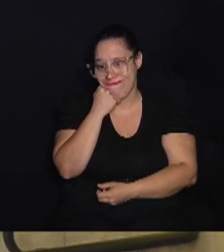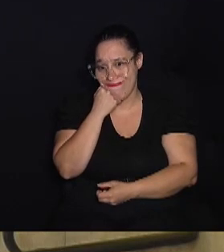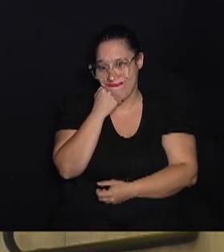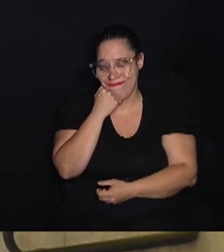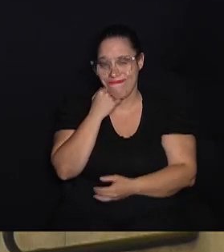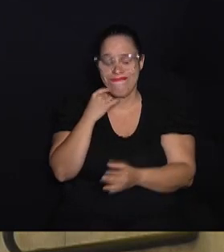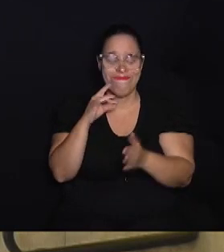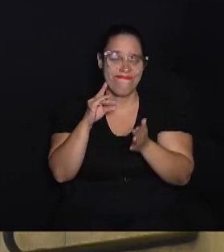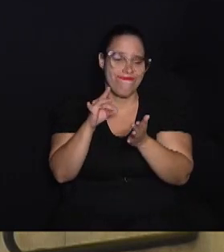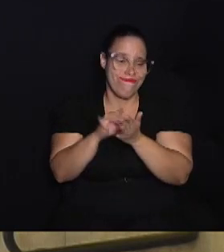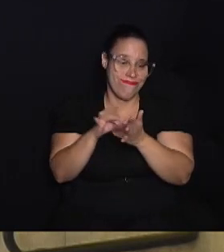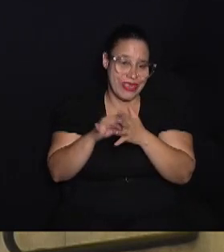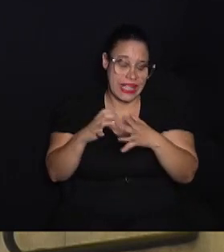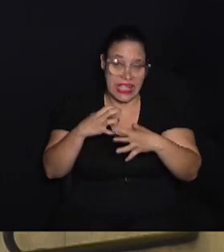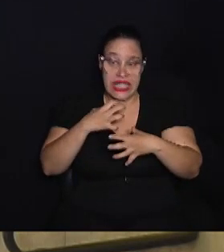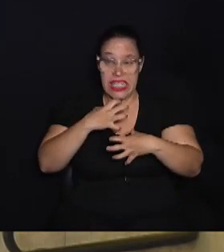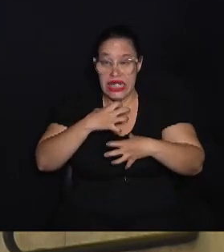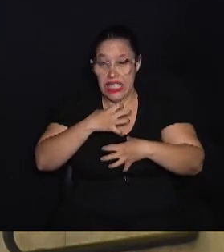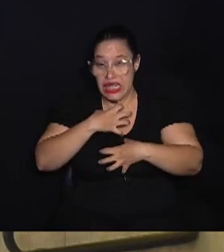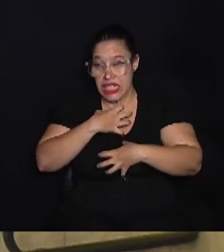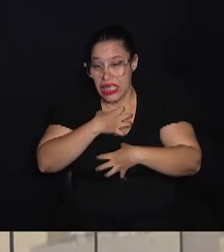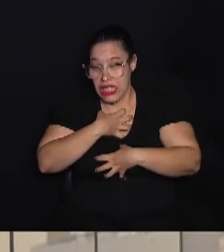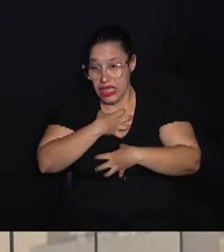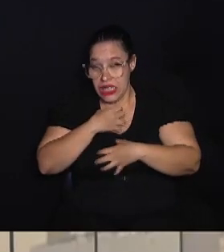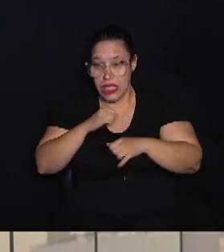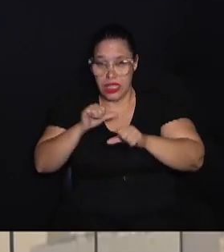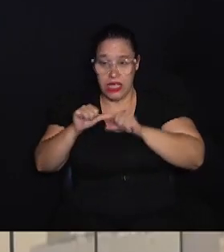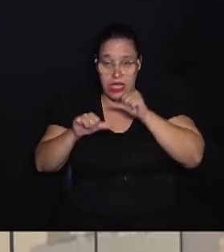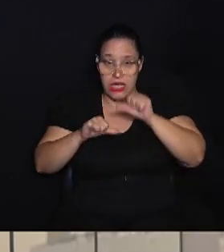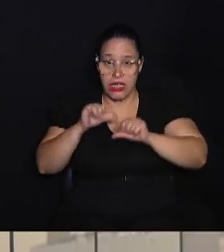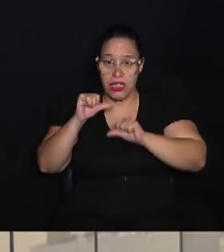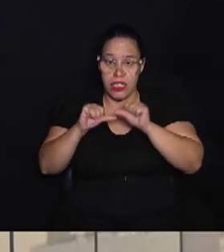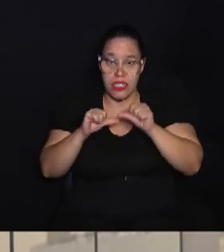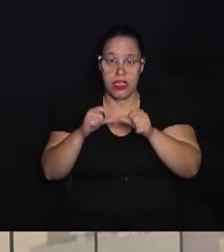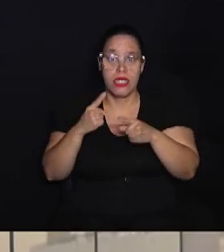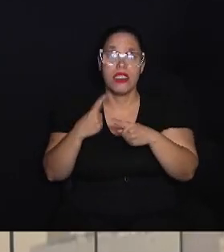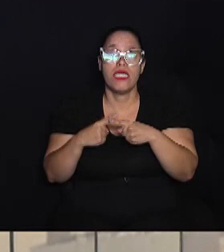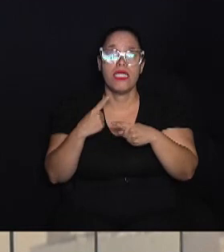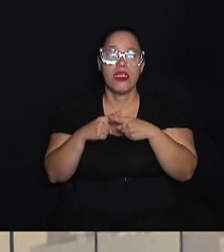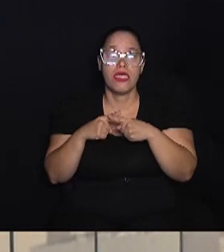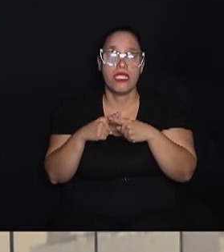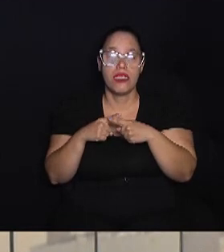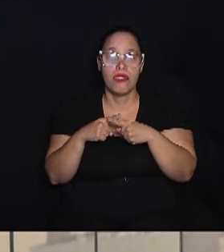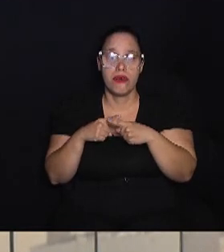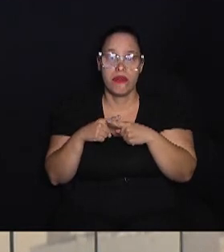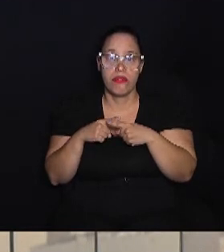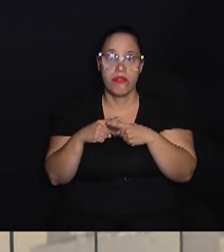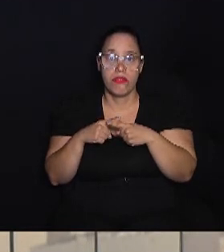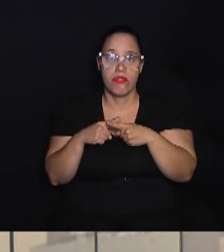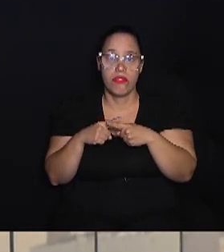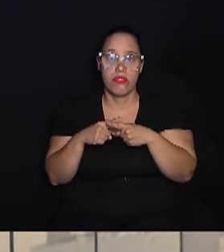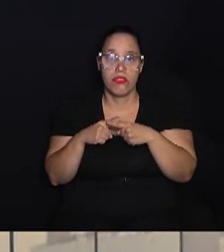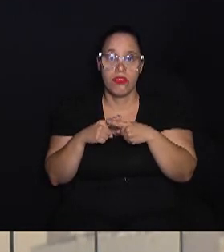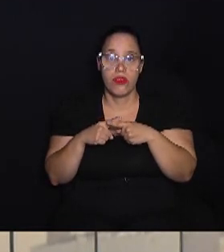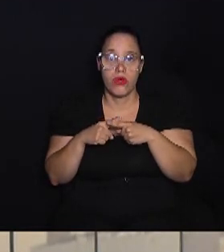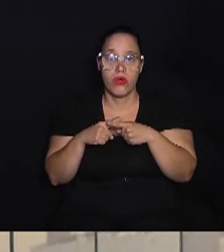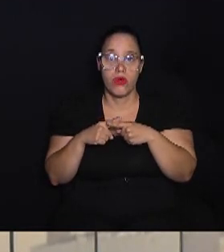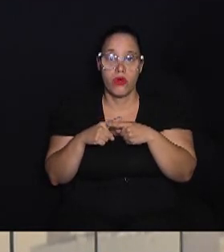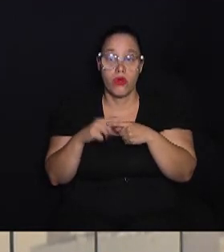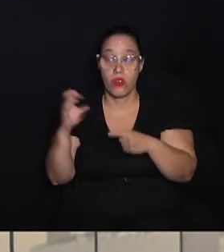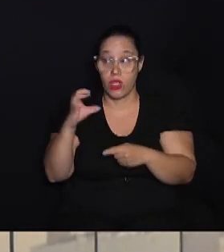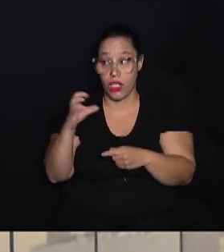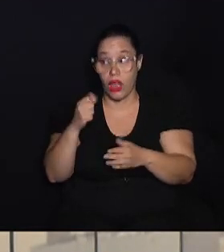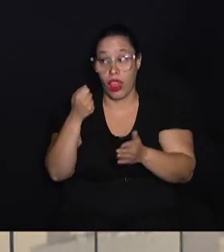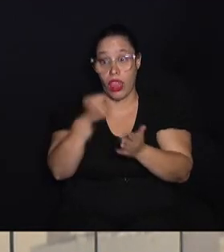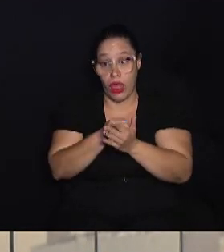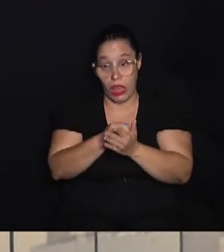está sentindo essa mudança, digamos assim, né? Porque a gente é cientificamente comprovado